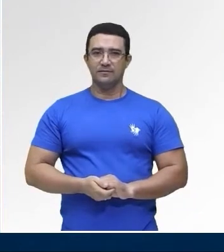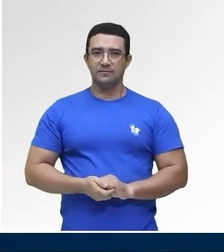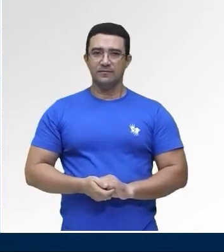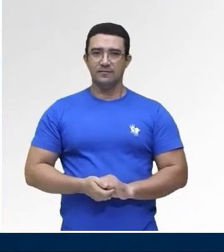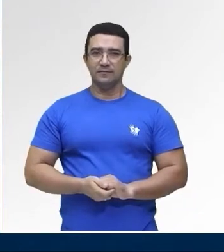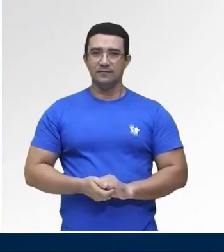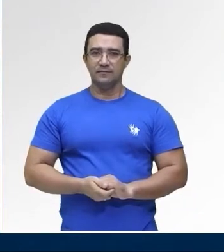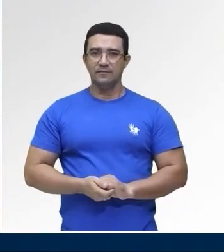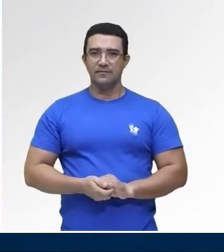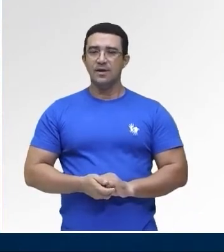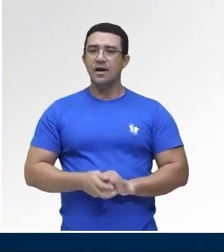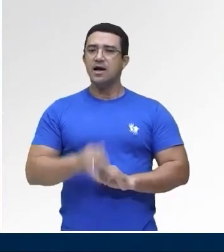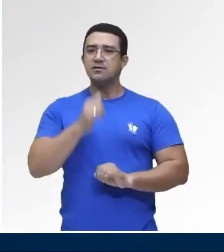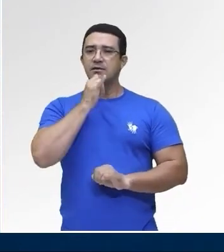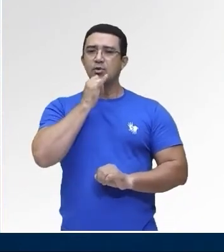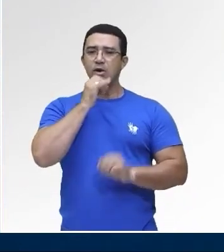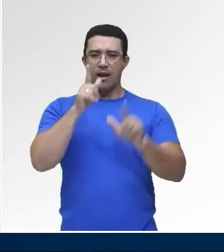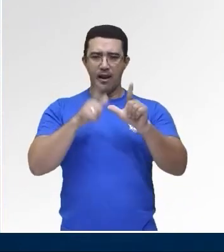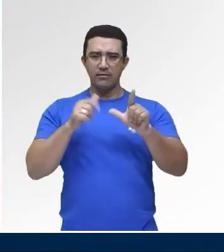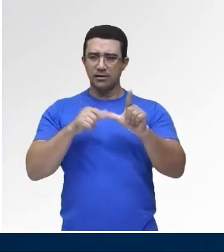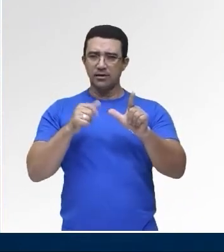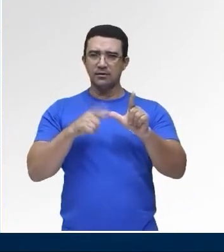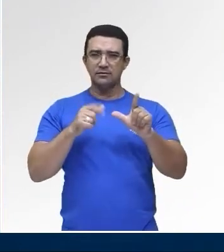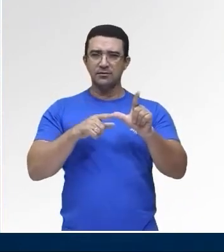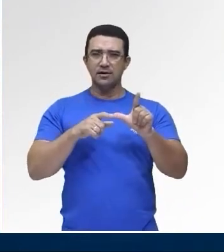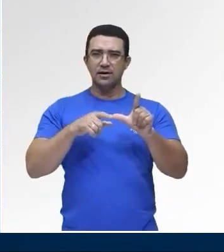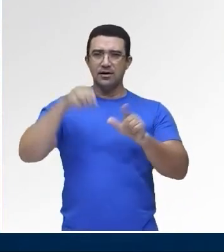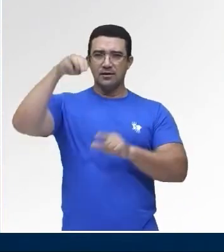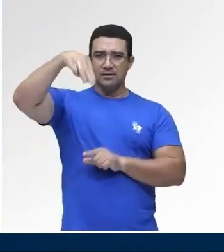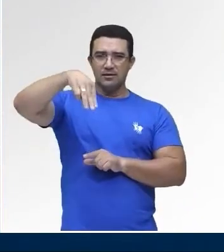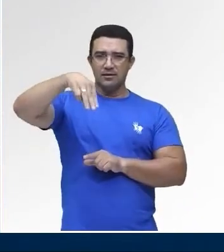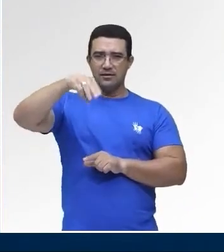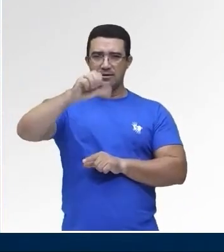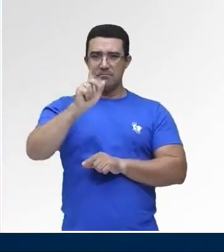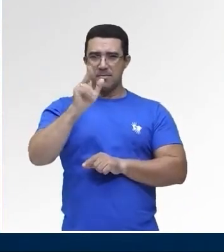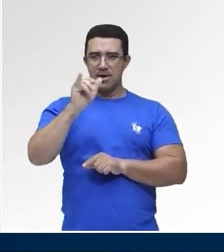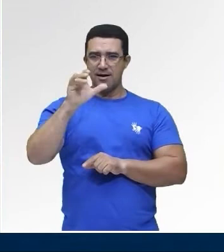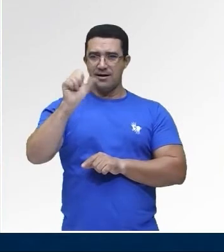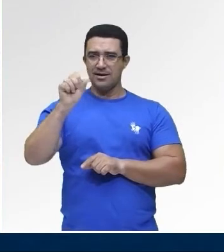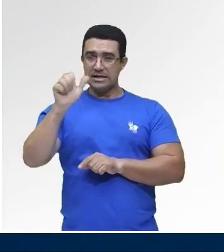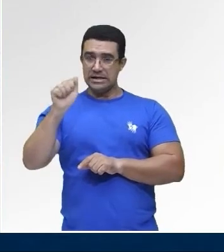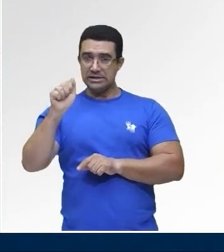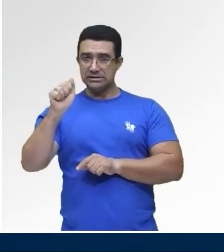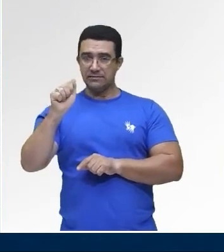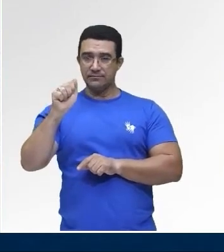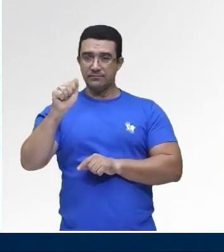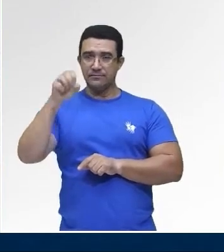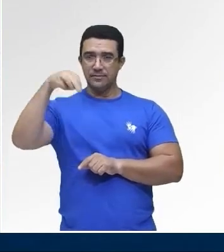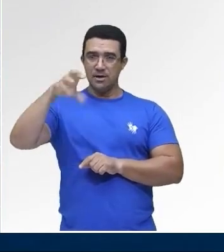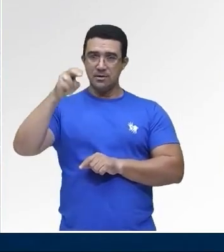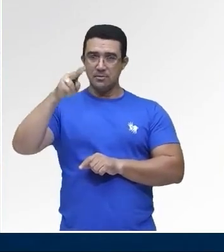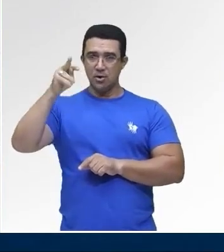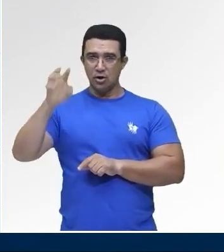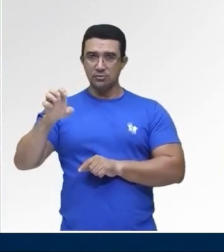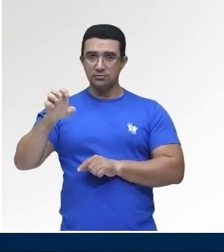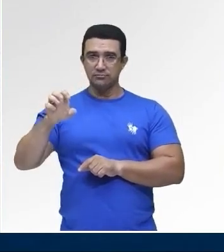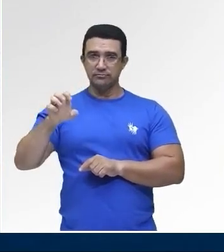Que é uma música muito bonita, que chama-se Amor, I Love You. E